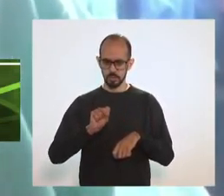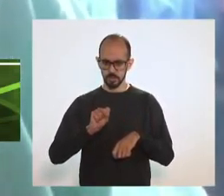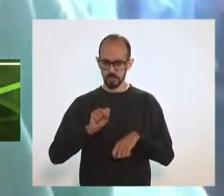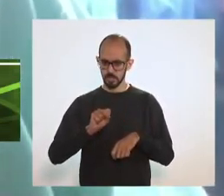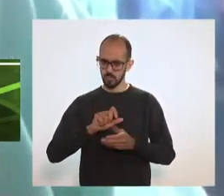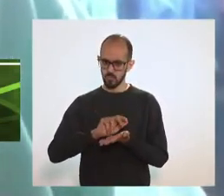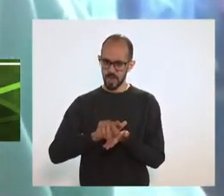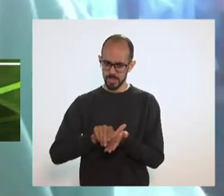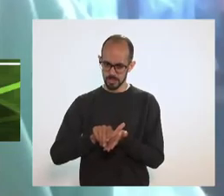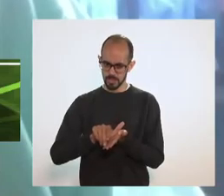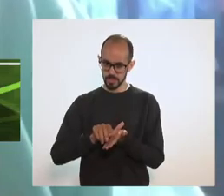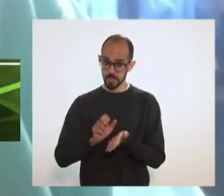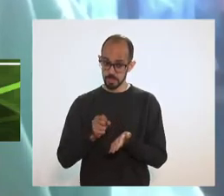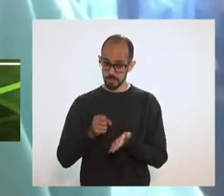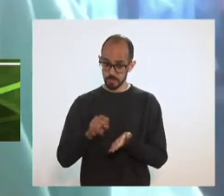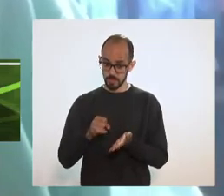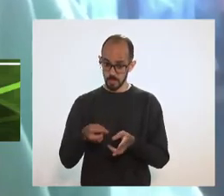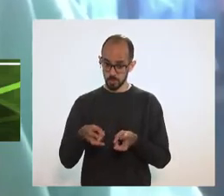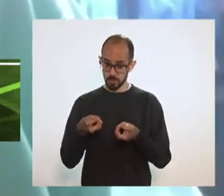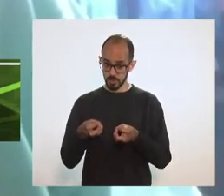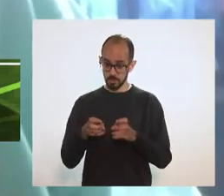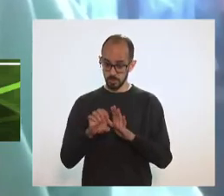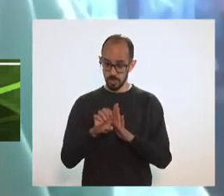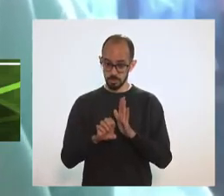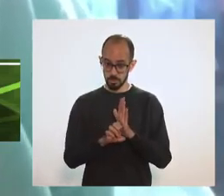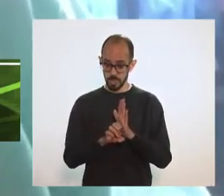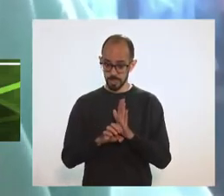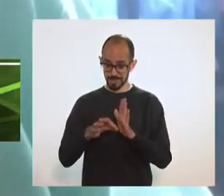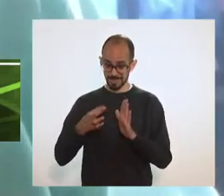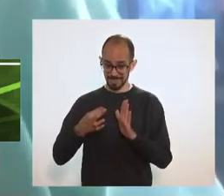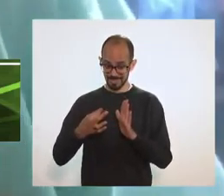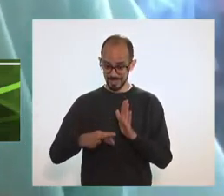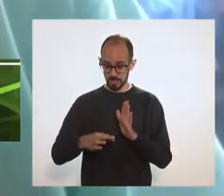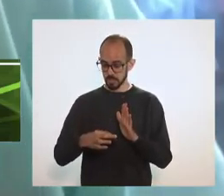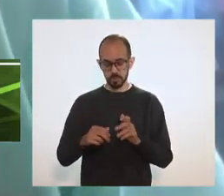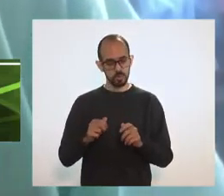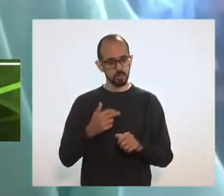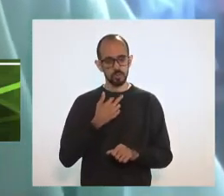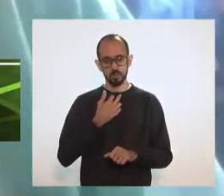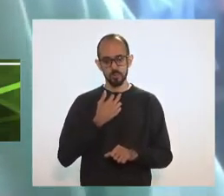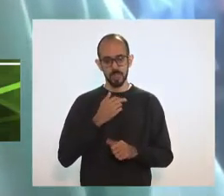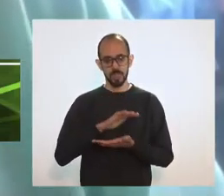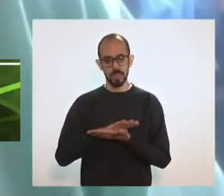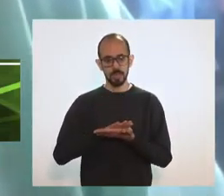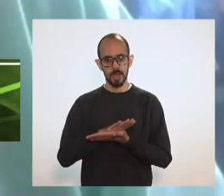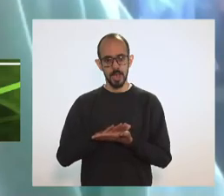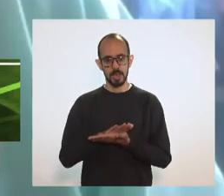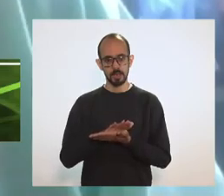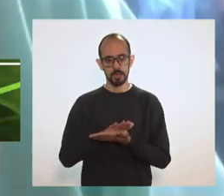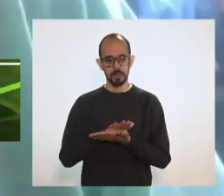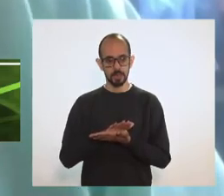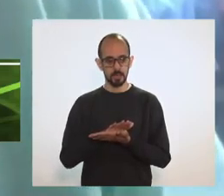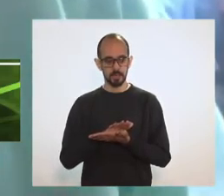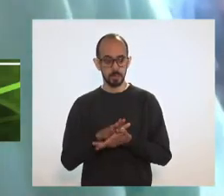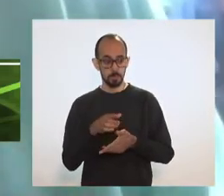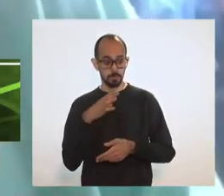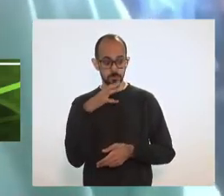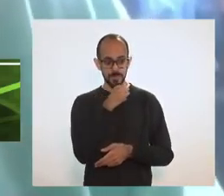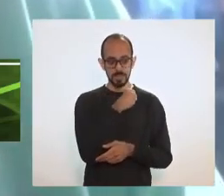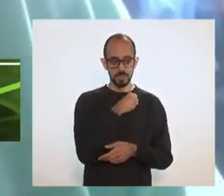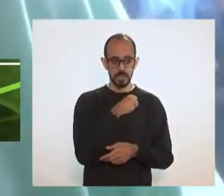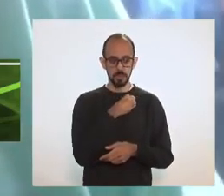transmissão não só de AIDS, mas de várias outras doenças sexualmente transmissíveis,